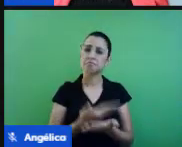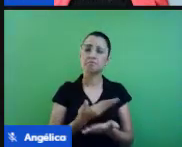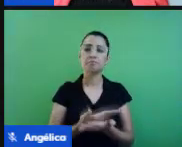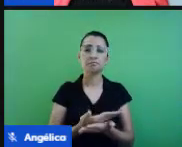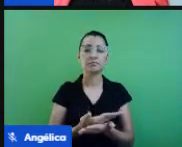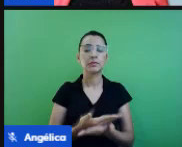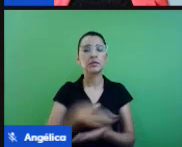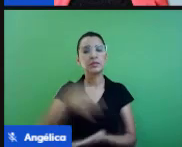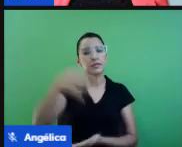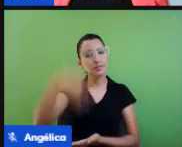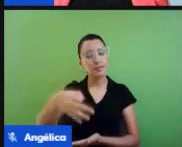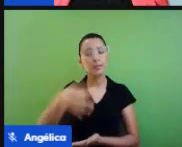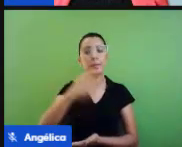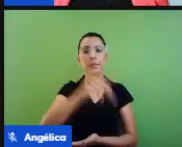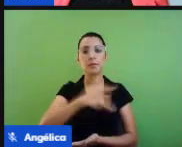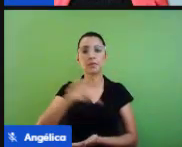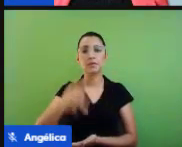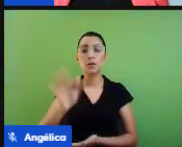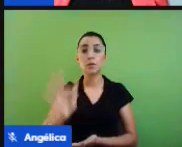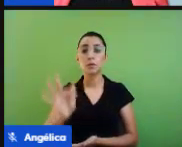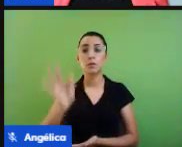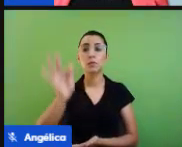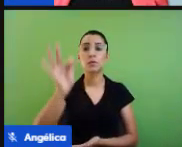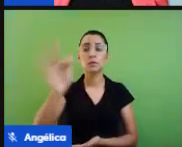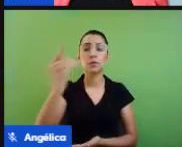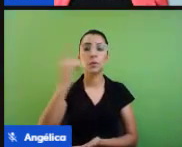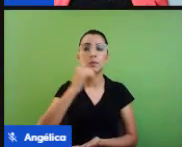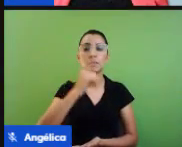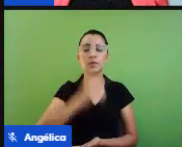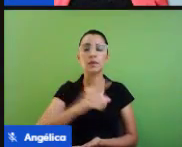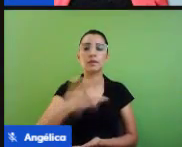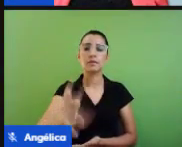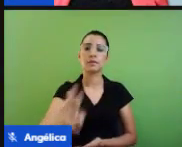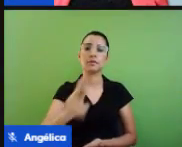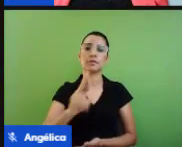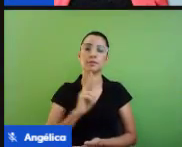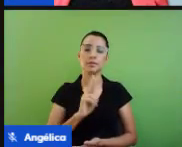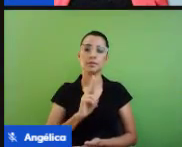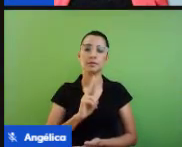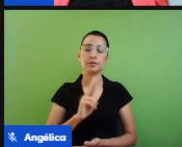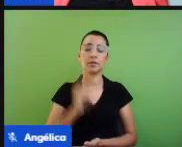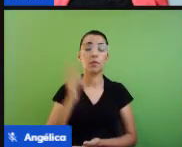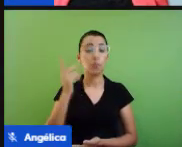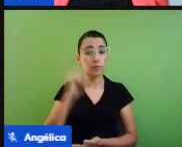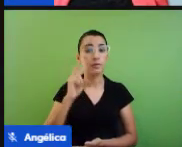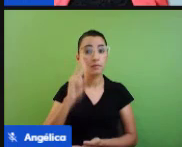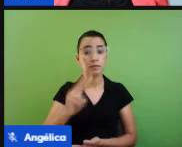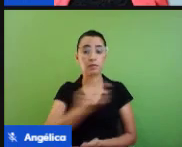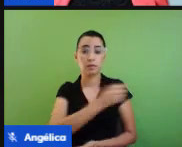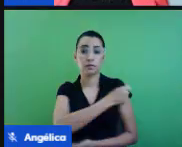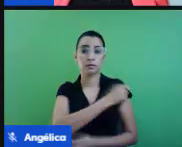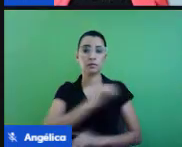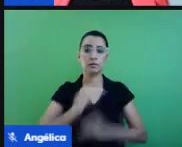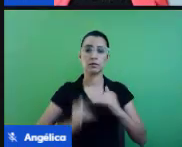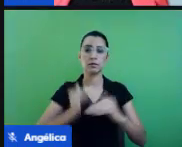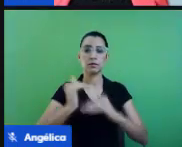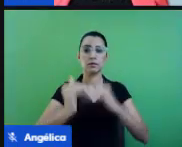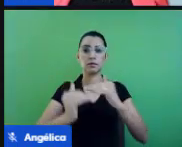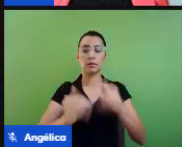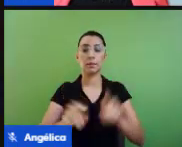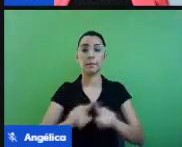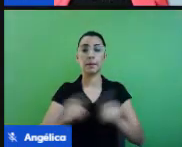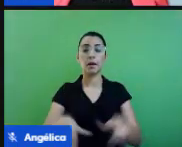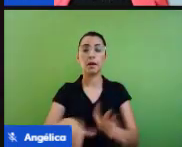o professor vai colher frutos muito mais significativos. Então, é só parar um